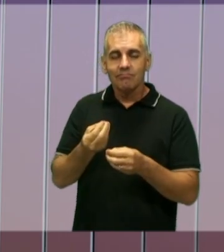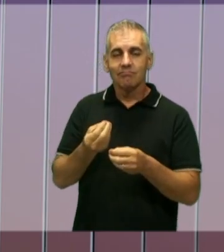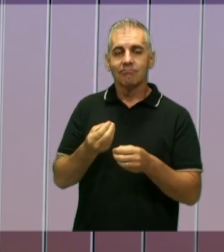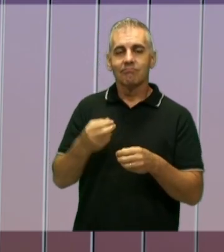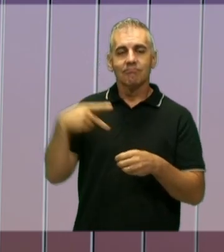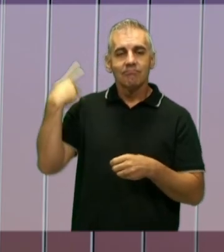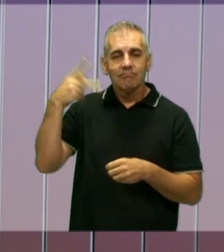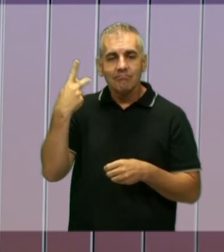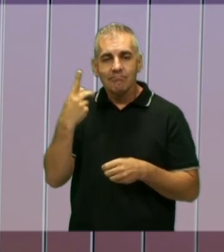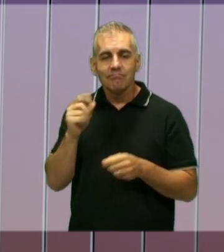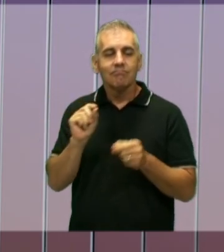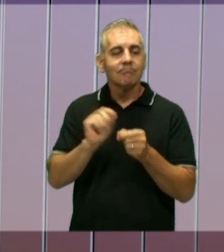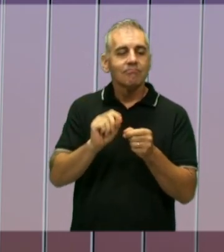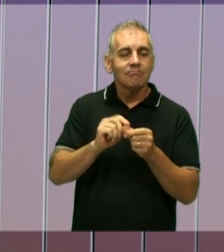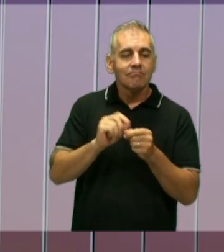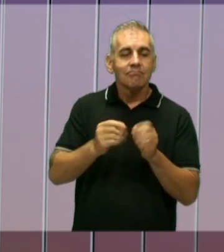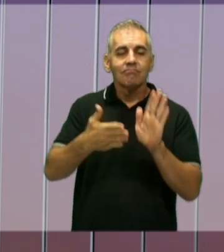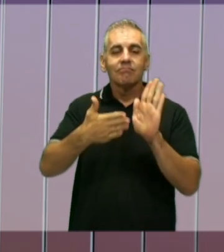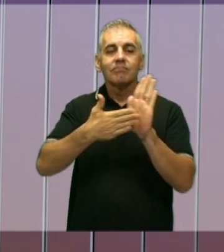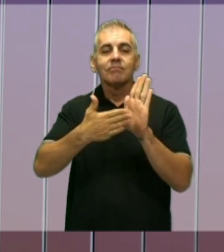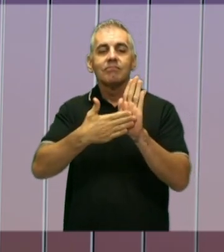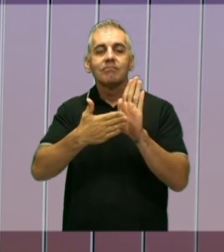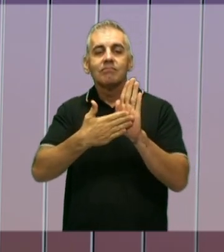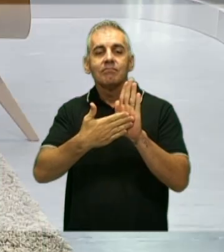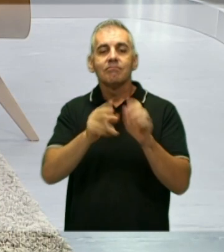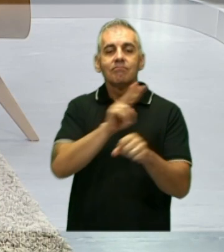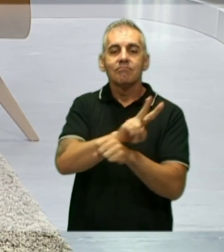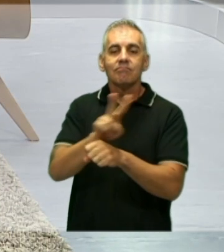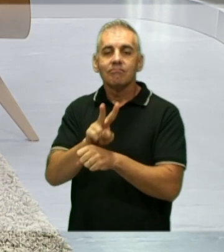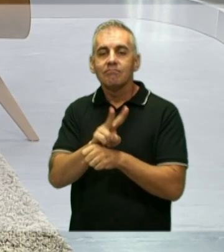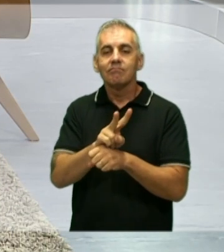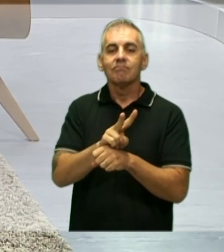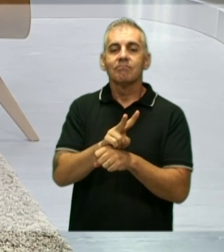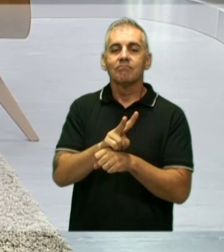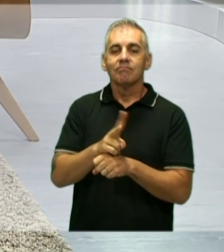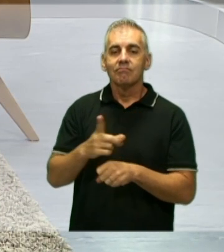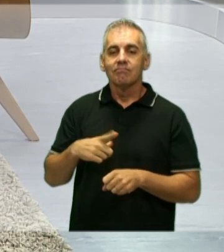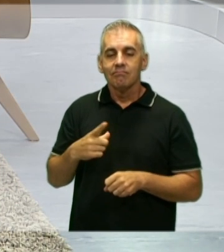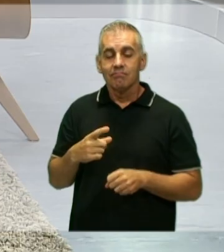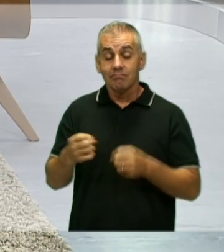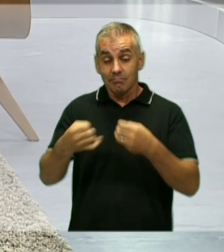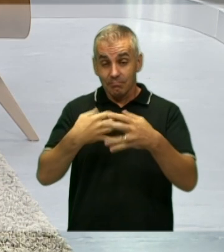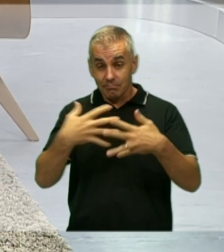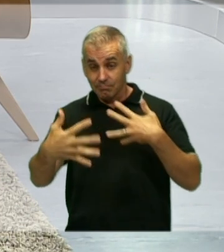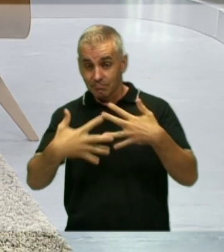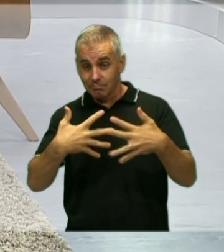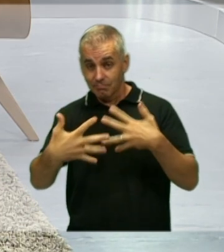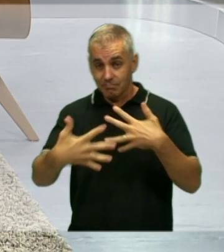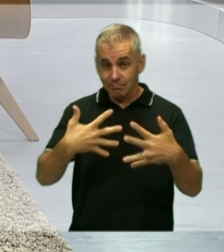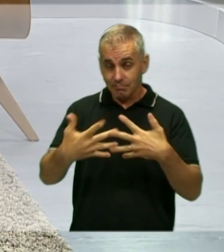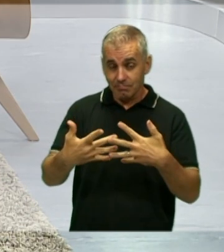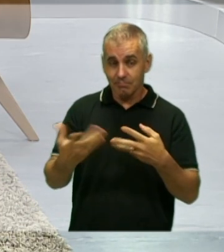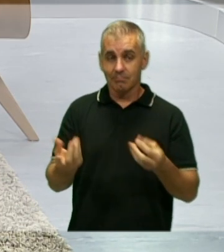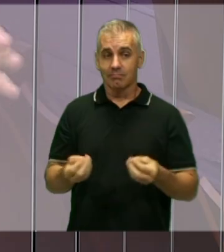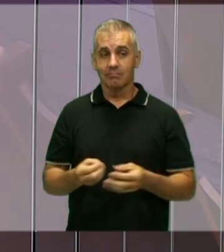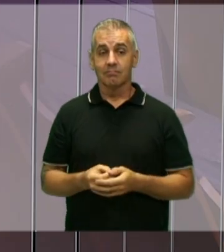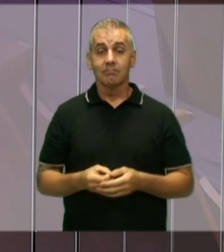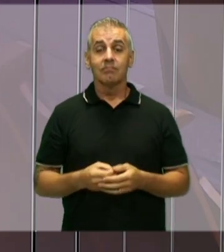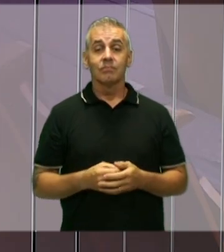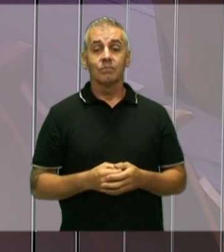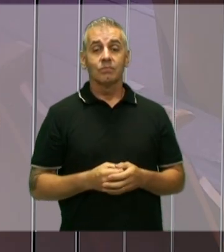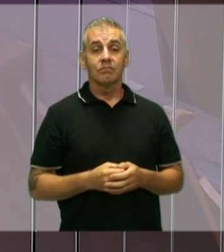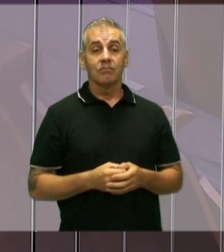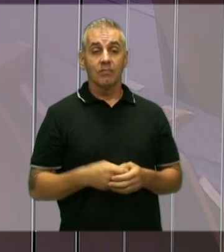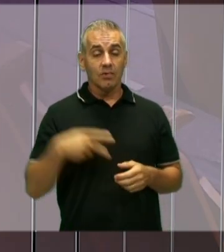feito, o que tem defendido, as pautas que tem fiscalizado. E é isso, uma forma de a gente dar um pouco de transparência das nossas atuações, né? Vereador, o senhor